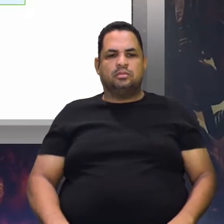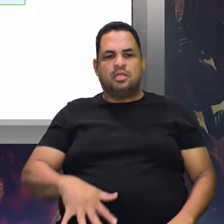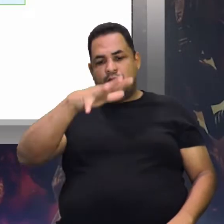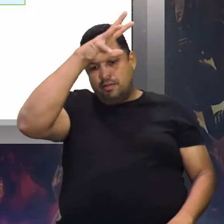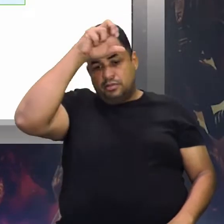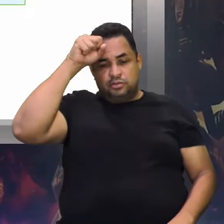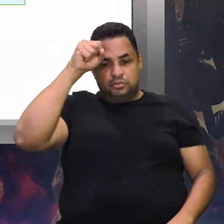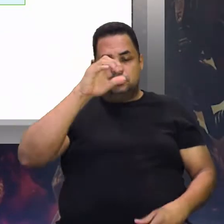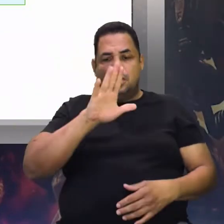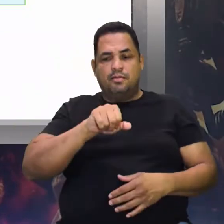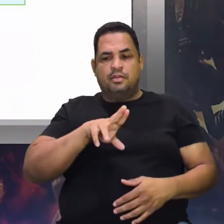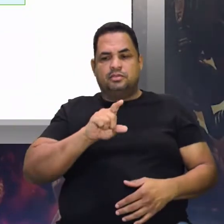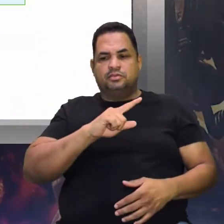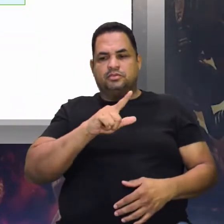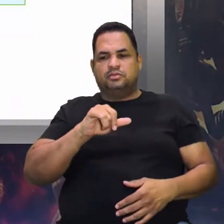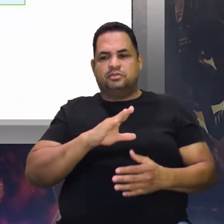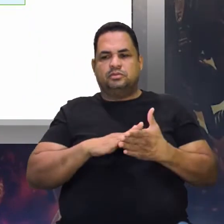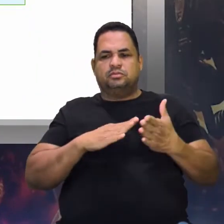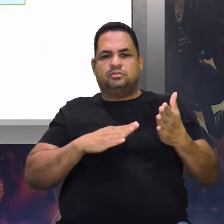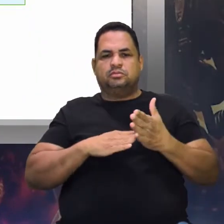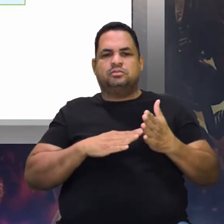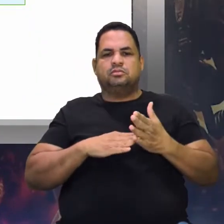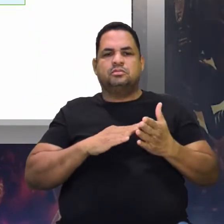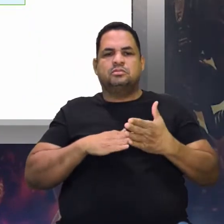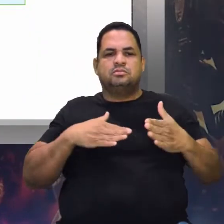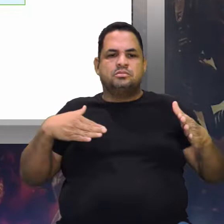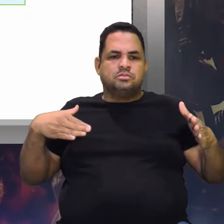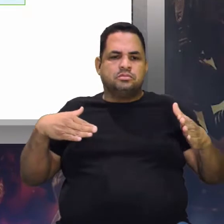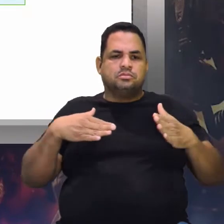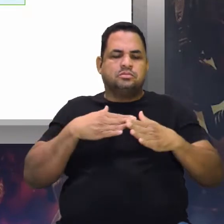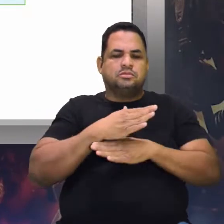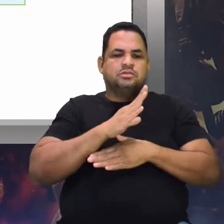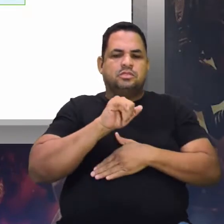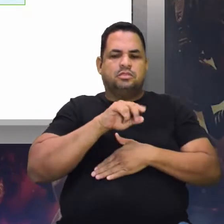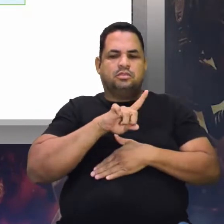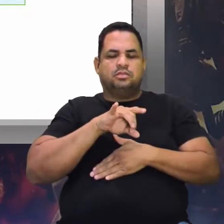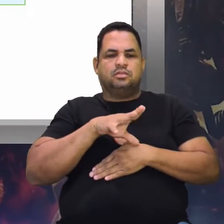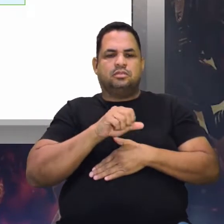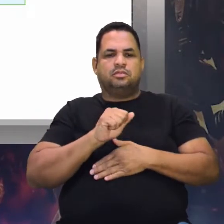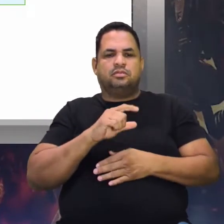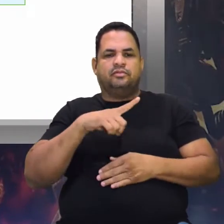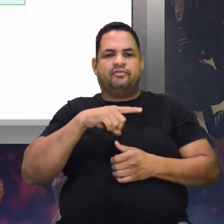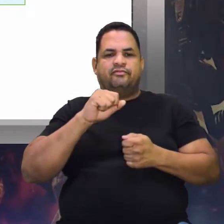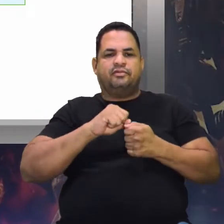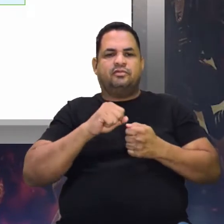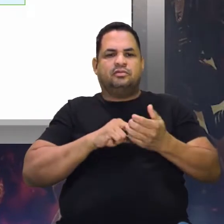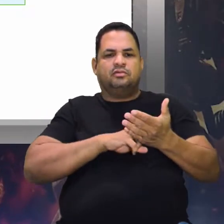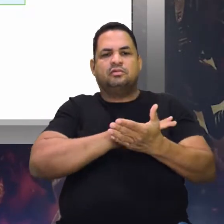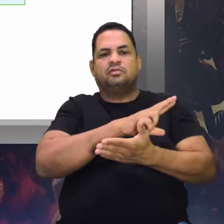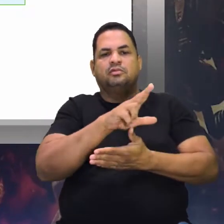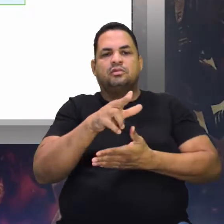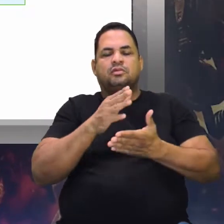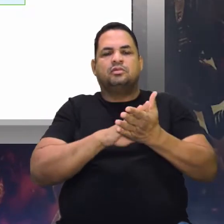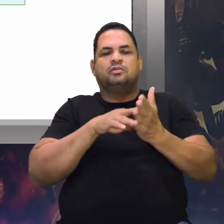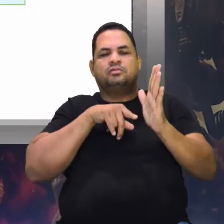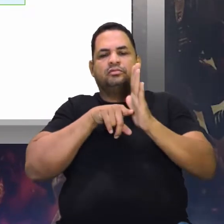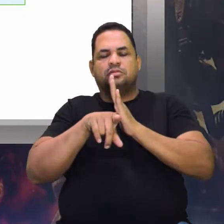pegando desde os Andes, vindo, atravessando, nascendo nos Andes. Foram feitos vários estudos e